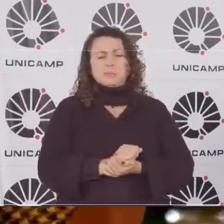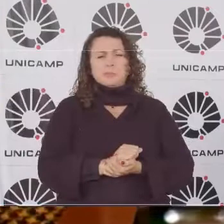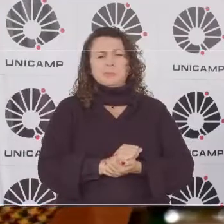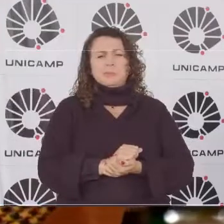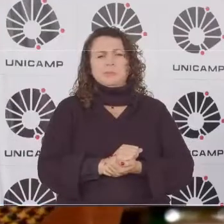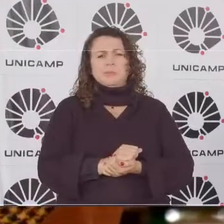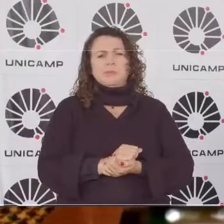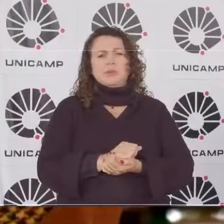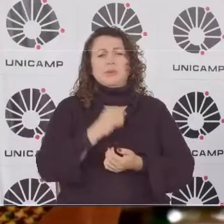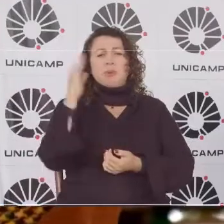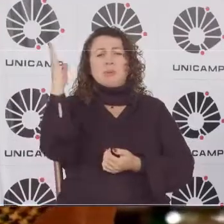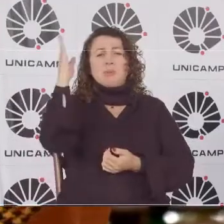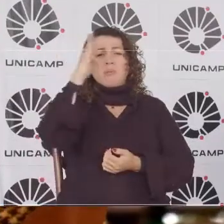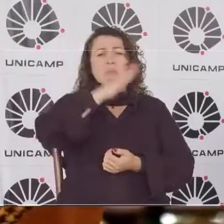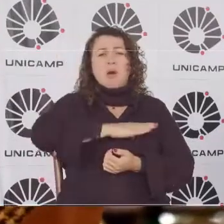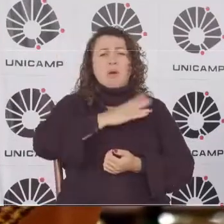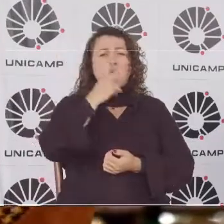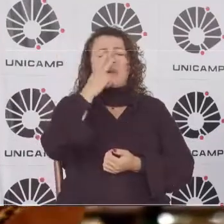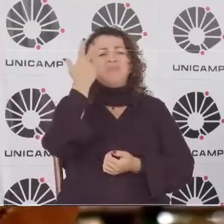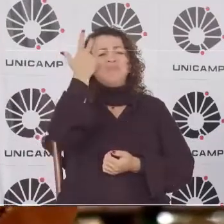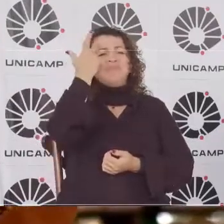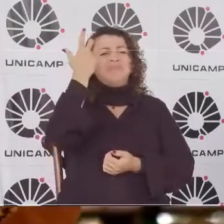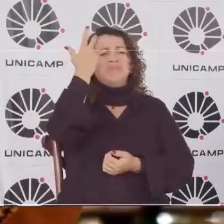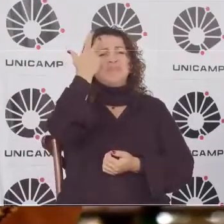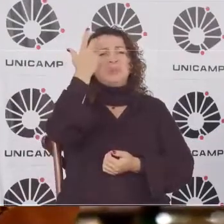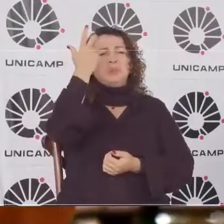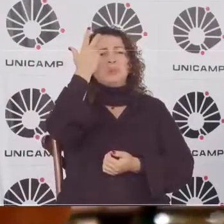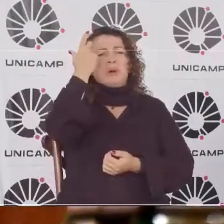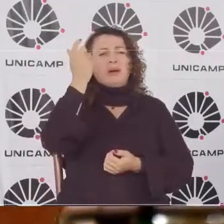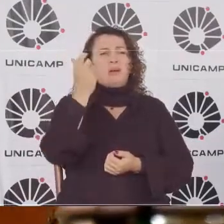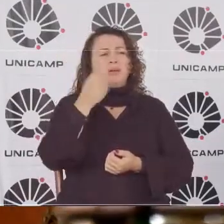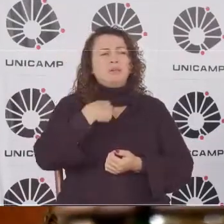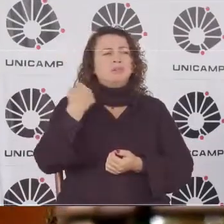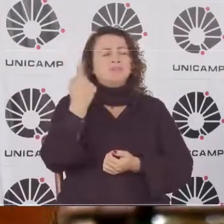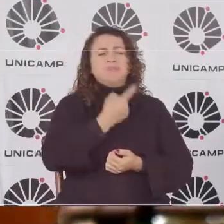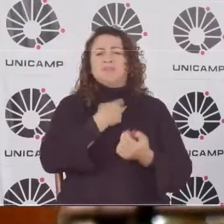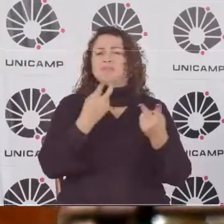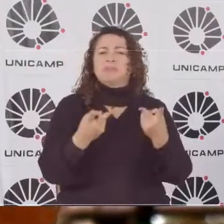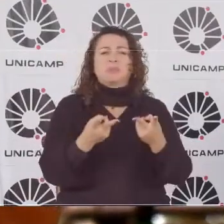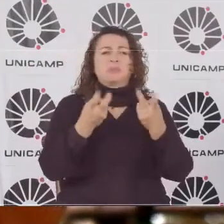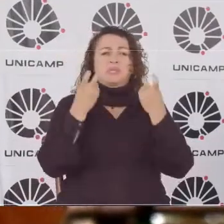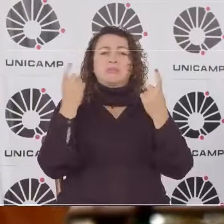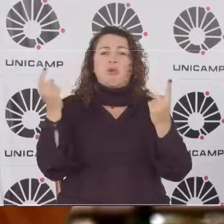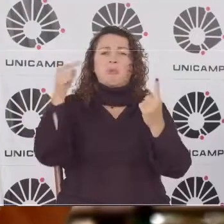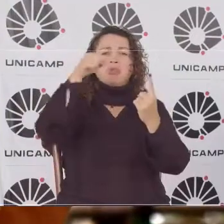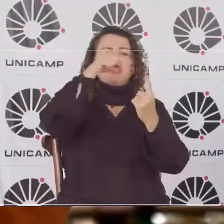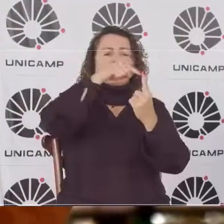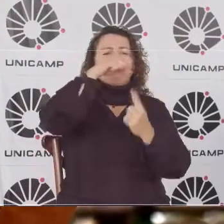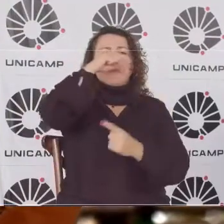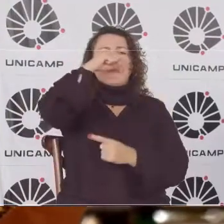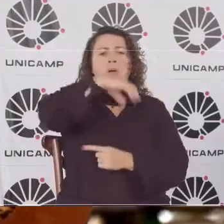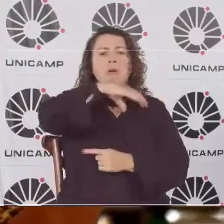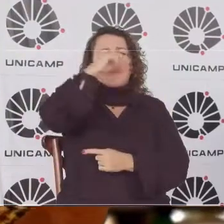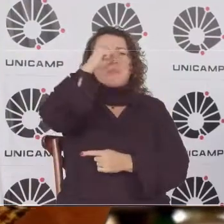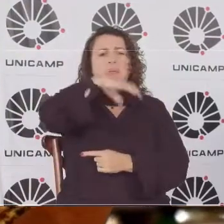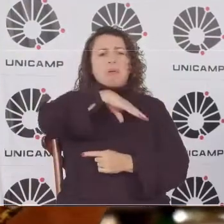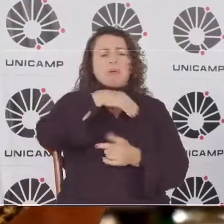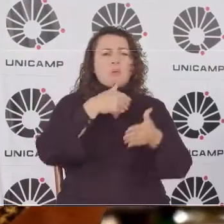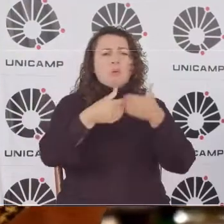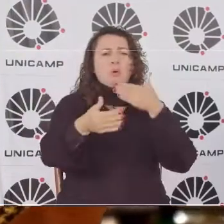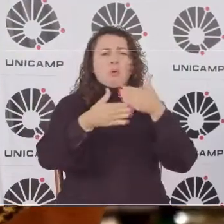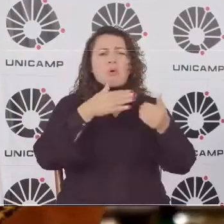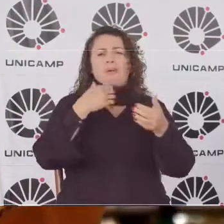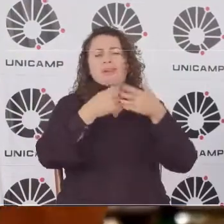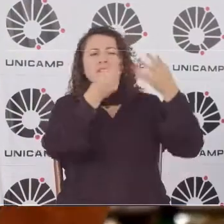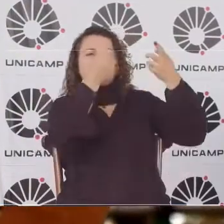e o mal se naturaliza é insidioso tem um objetivo da barbari Qualquer que